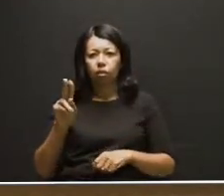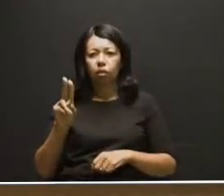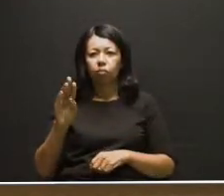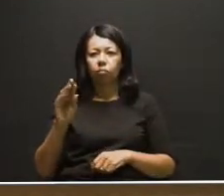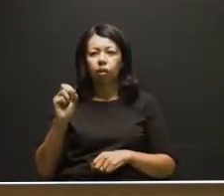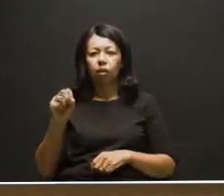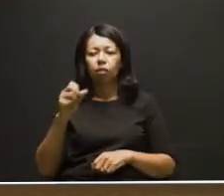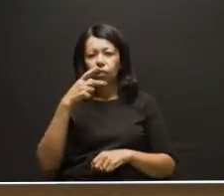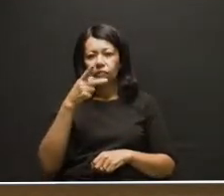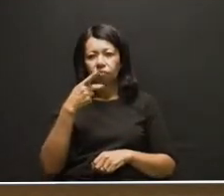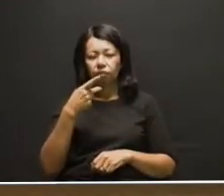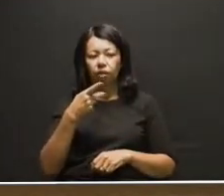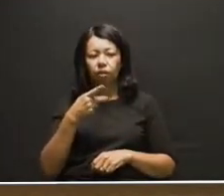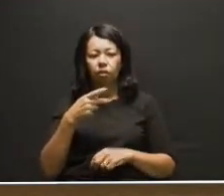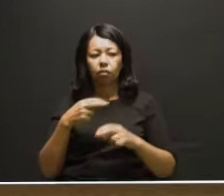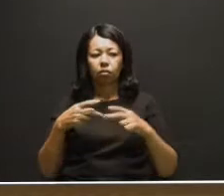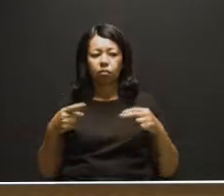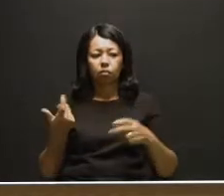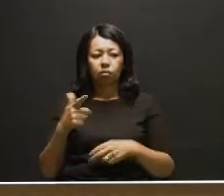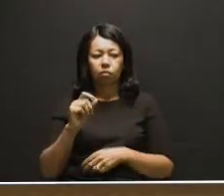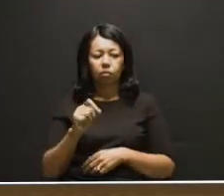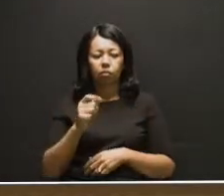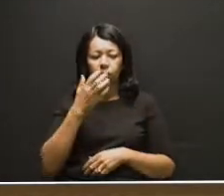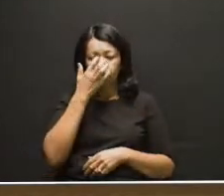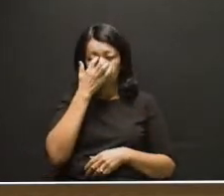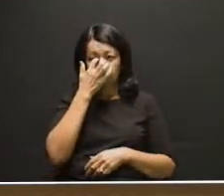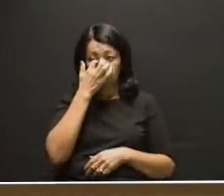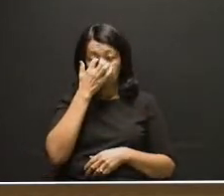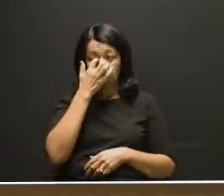eles falam de conflitos no no